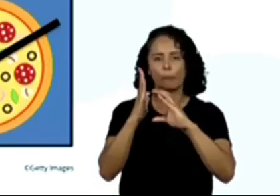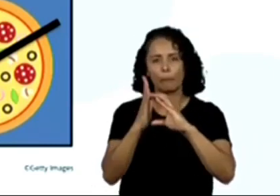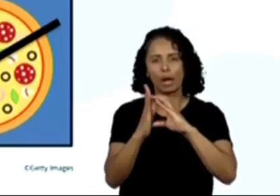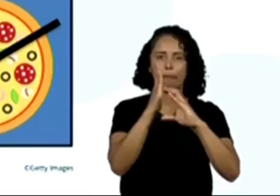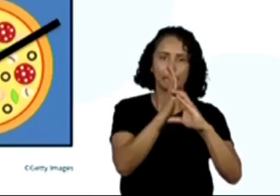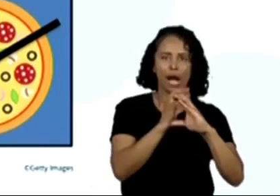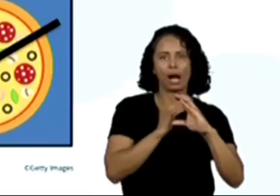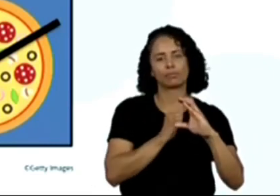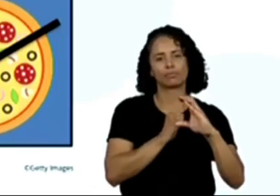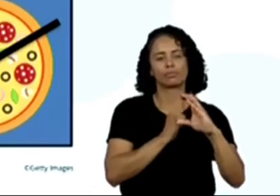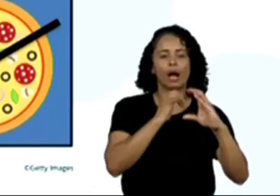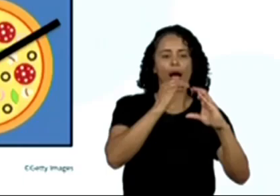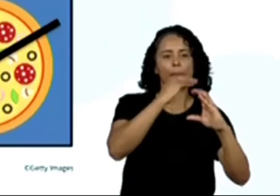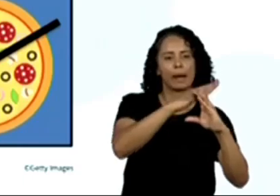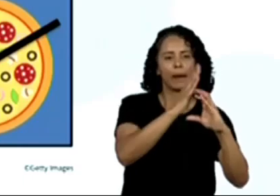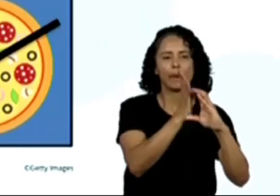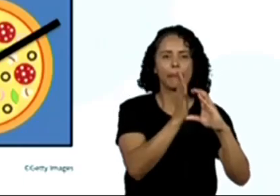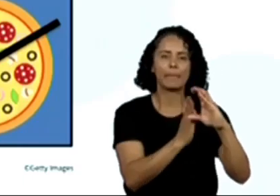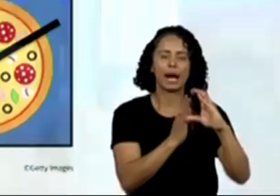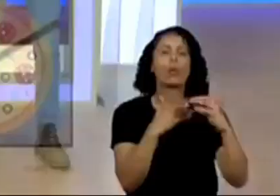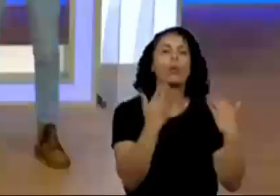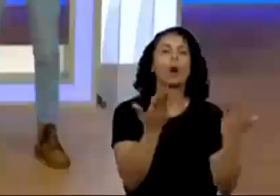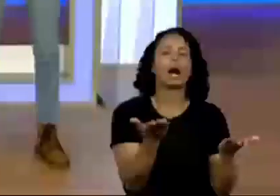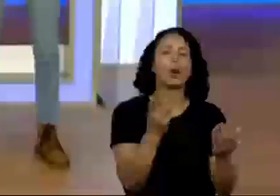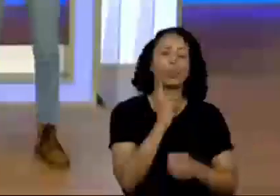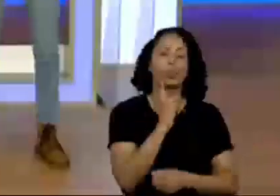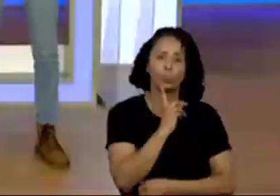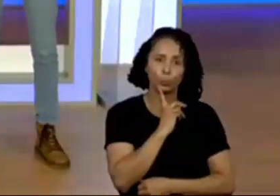as partes. O que você acha? Então, qual é